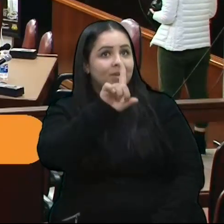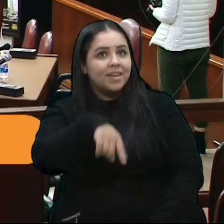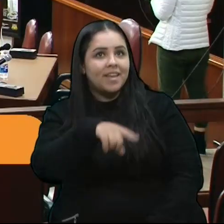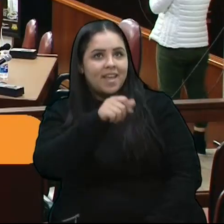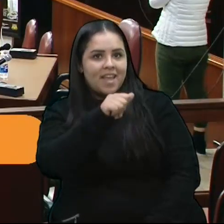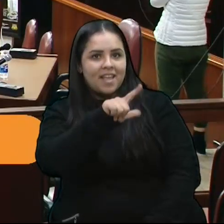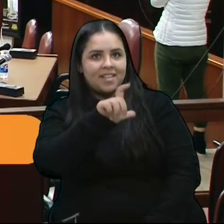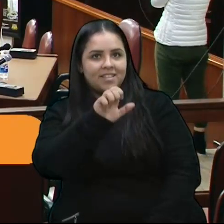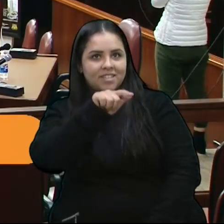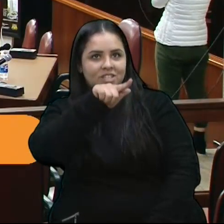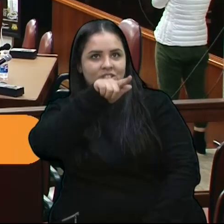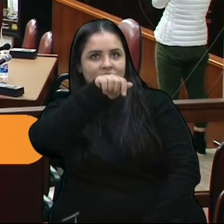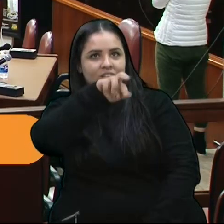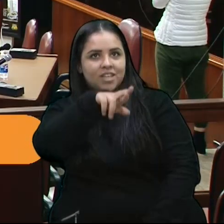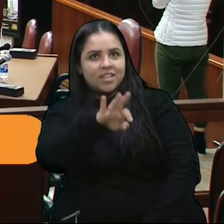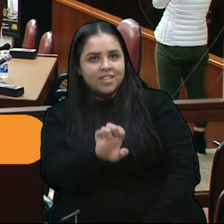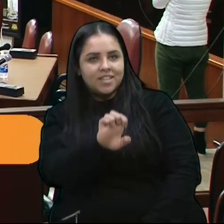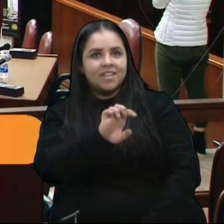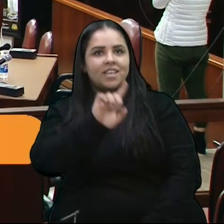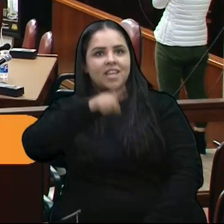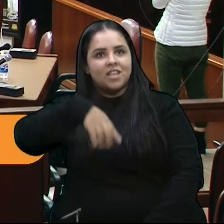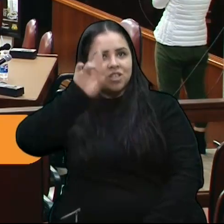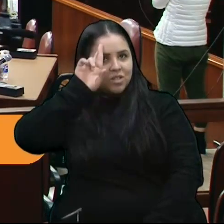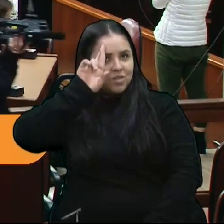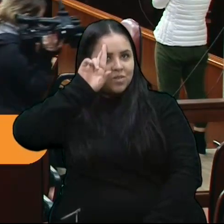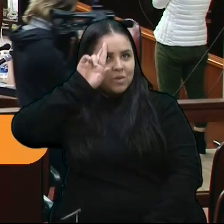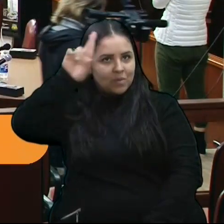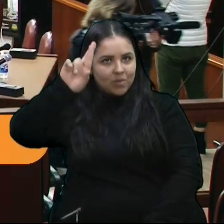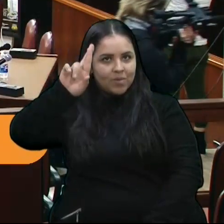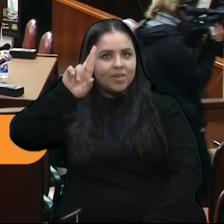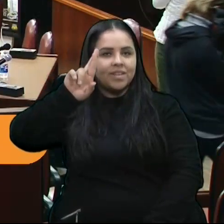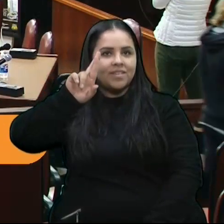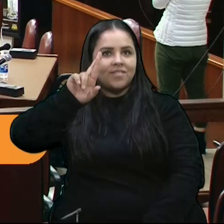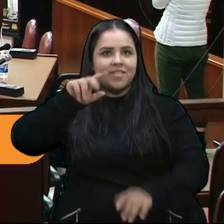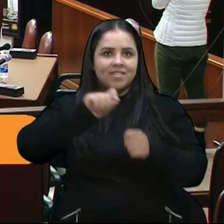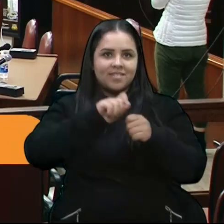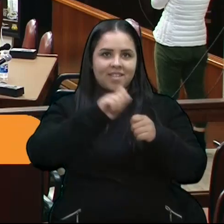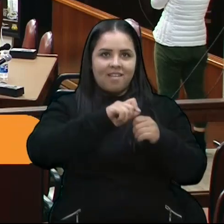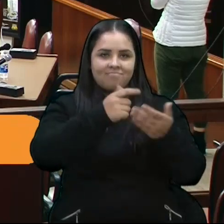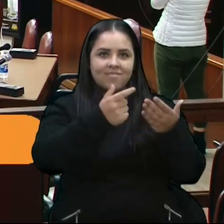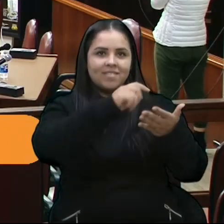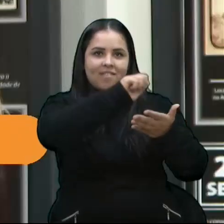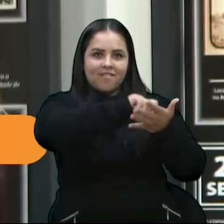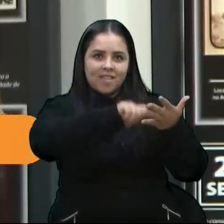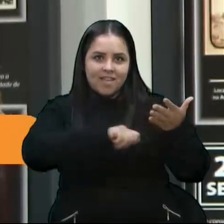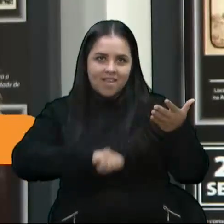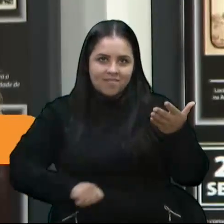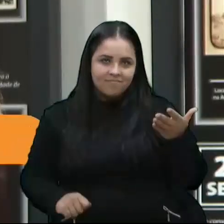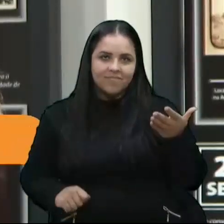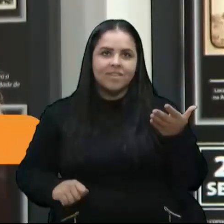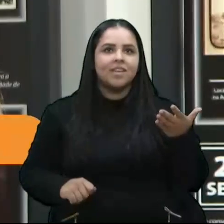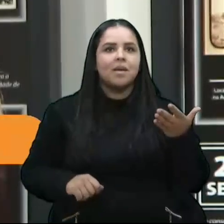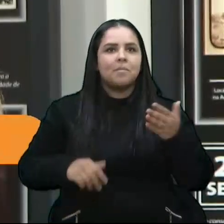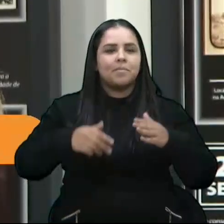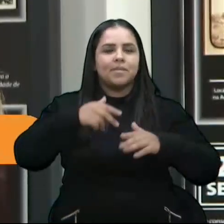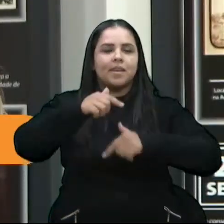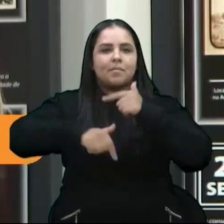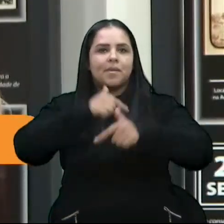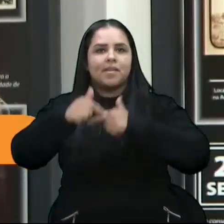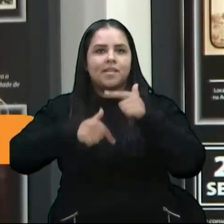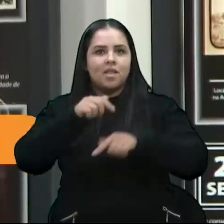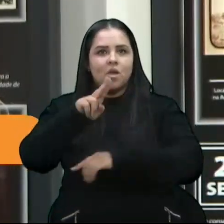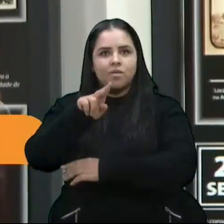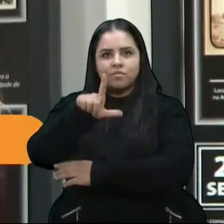Derlan, que é diretor de cena e roteirista, graduado em Publicidade e Propaganda pela UBRA, com especialização em cinema